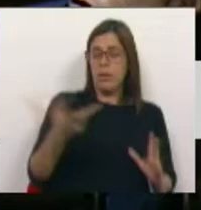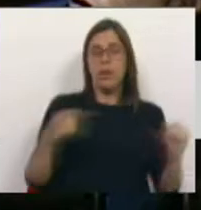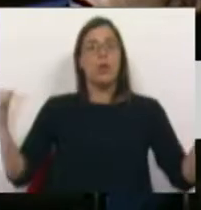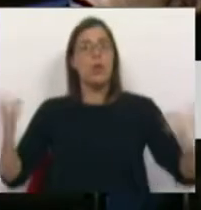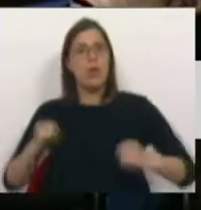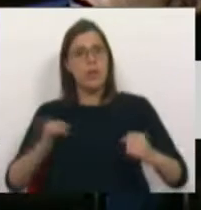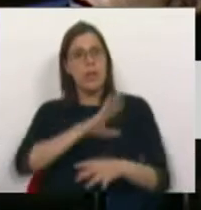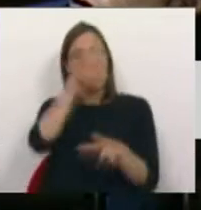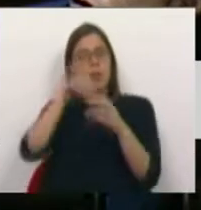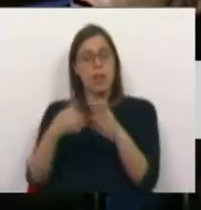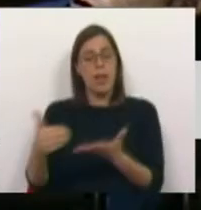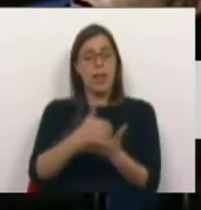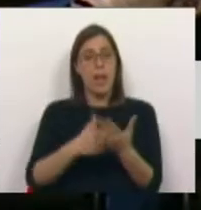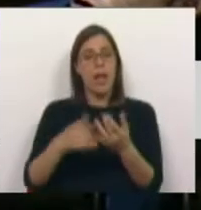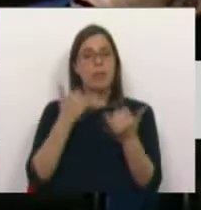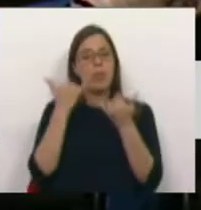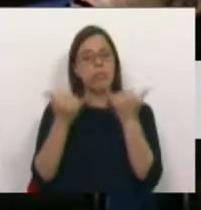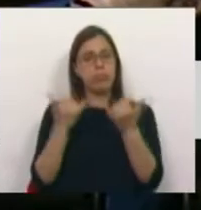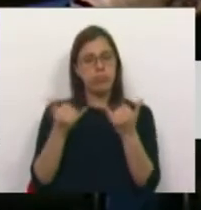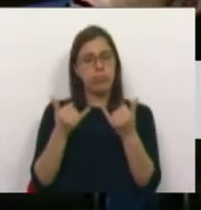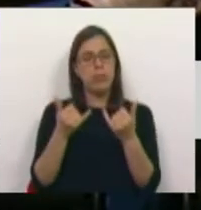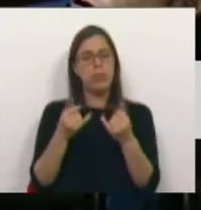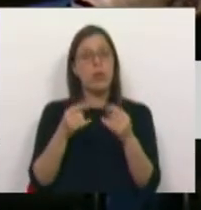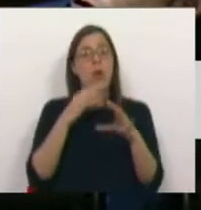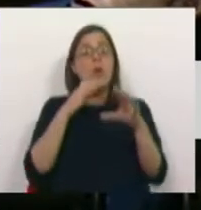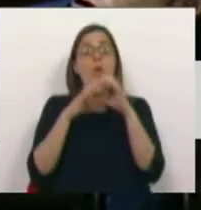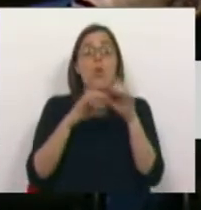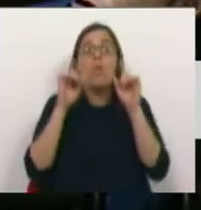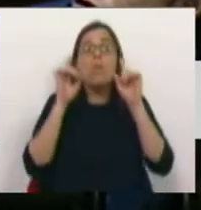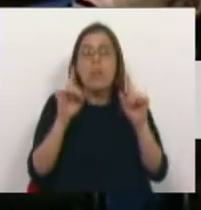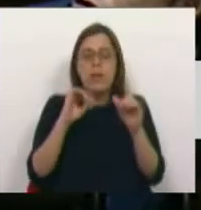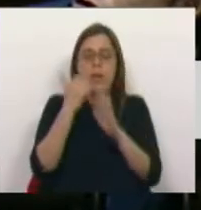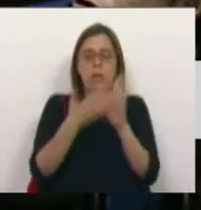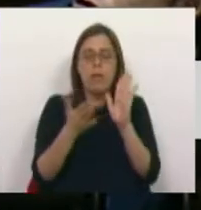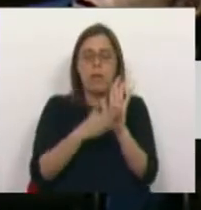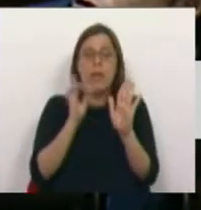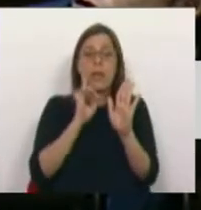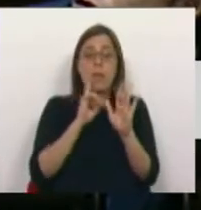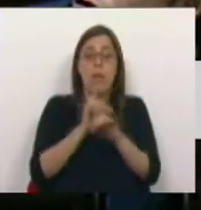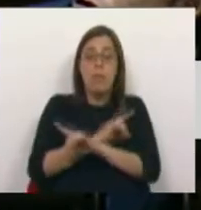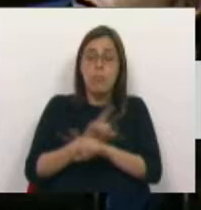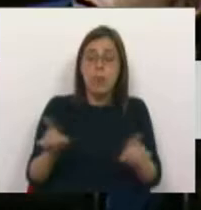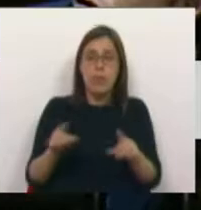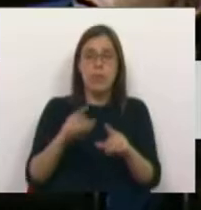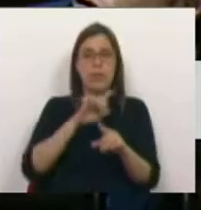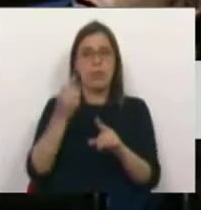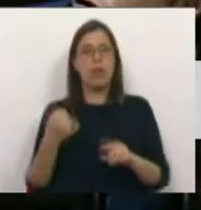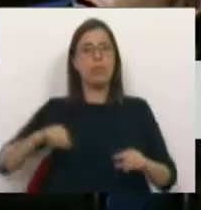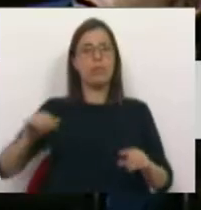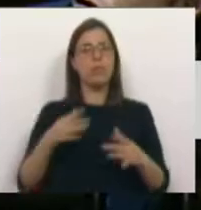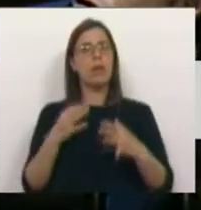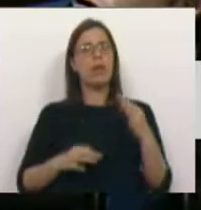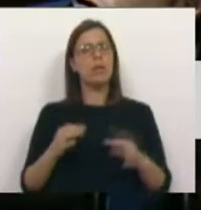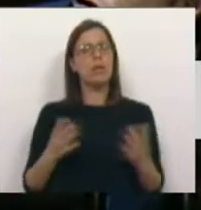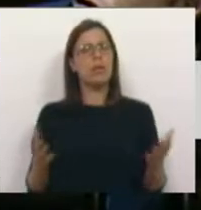sentido de se incluir os dados de tráfego no conceito de comunicações constitucionalmente relevante para a proibição de ingerência. Não creio que o